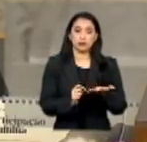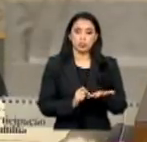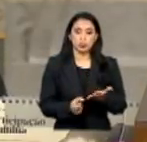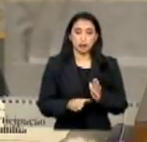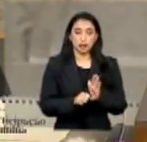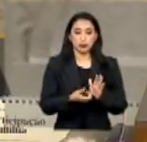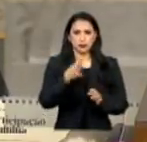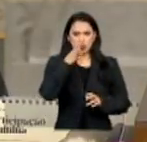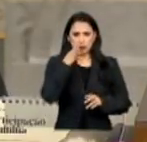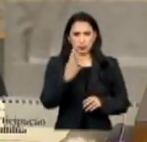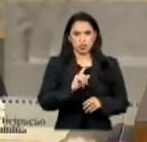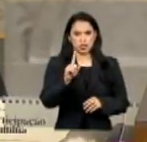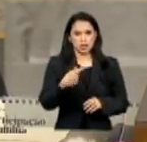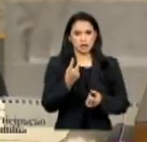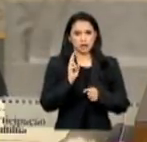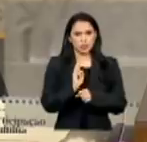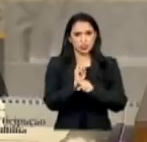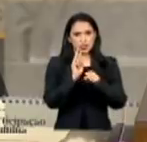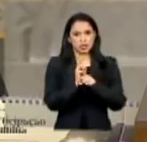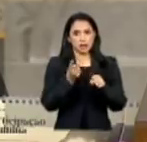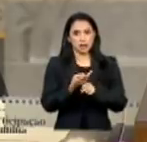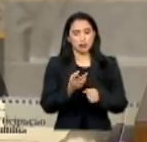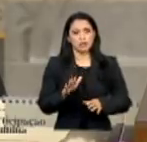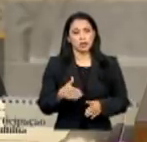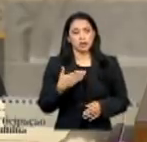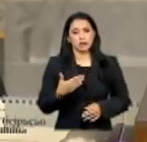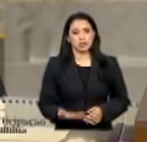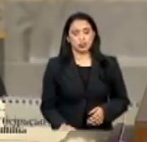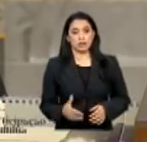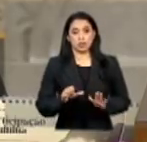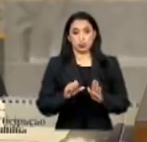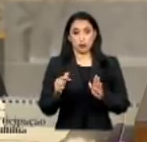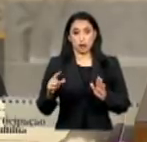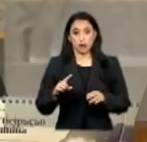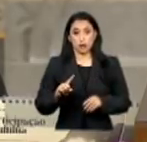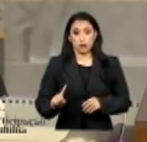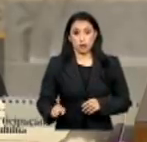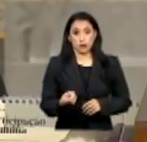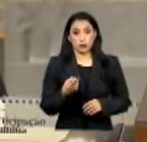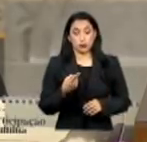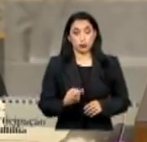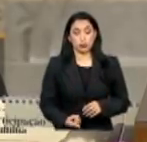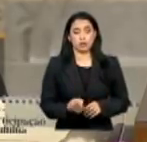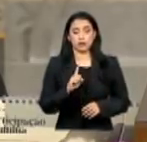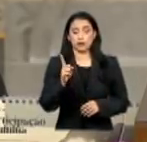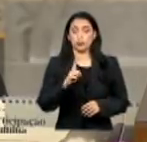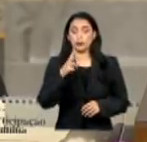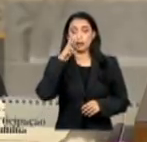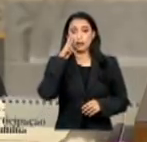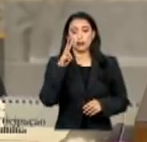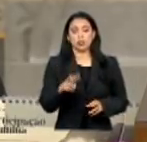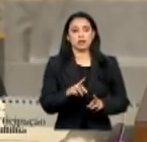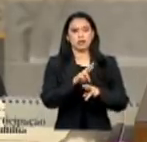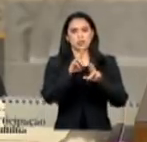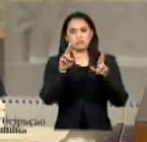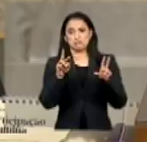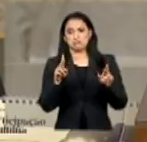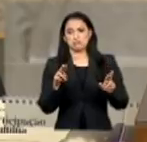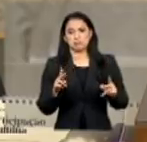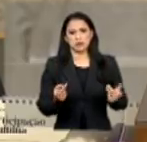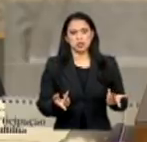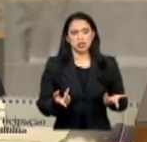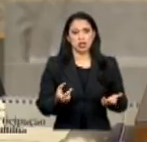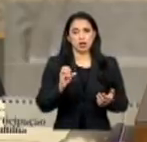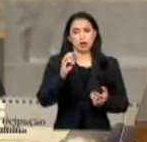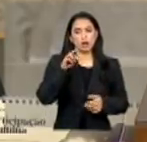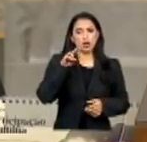acusação e depois a defesa quanto a esta última o cpp não prevê qualquer diferenciação entre a ordem de